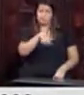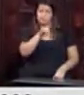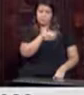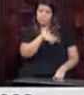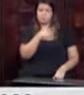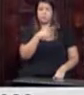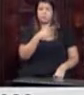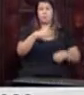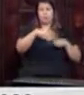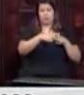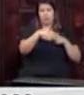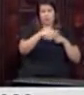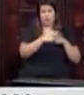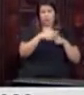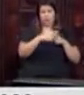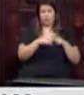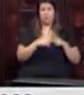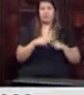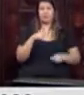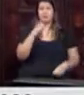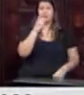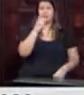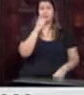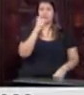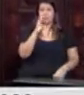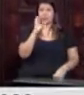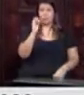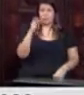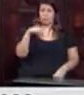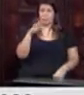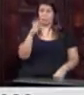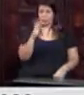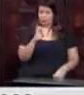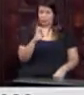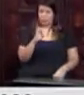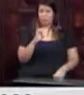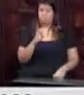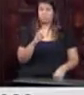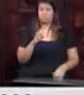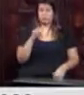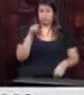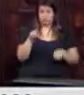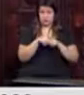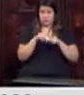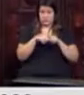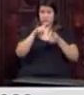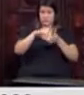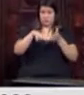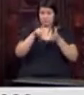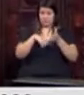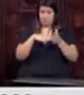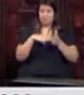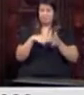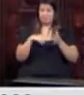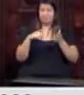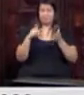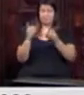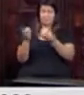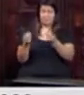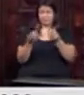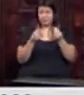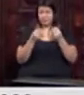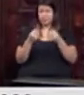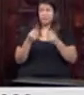metal mecânico, lei do deputado Conte Bittencourt. Excluímos o setor da moda íntima, lei do deputado